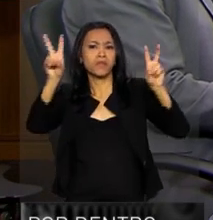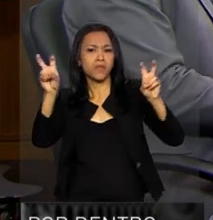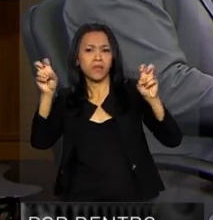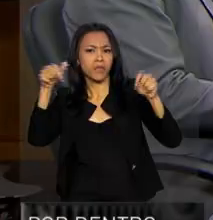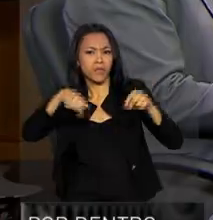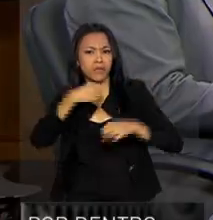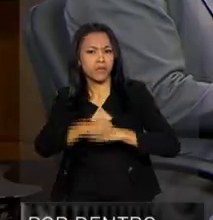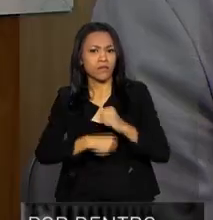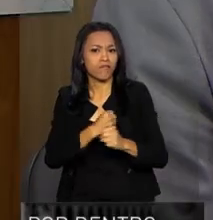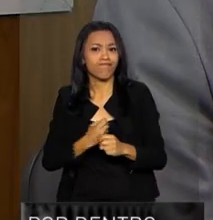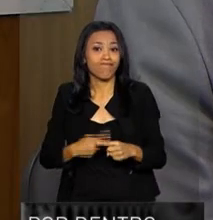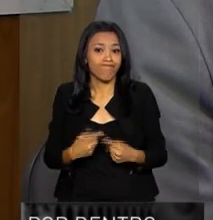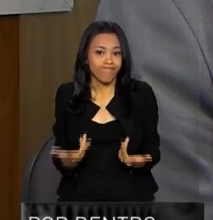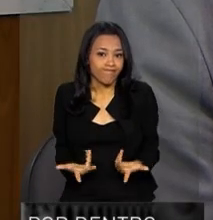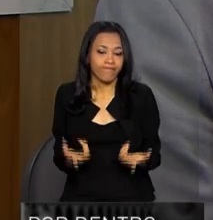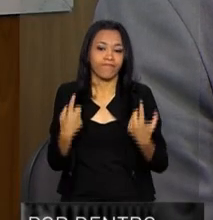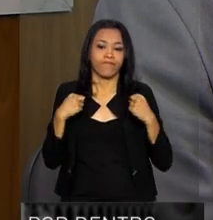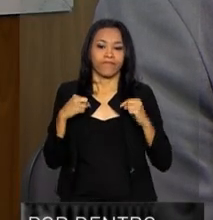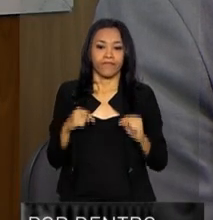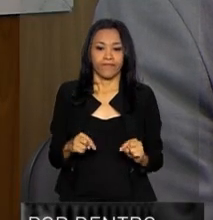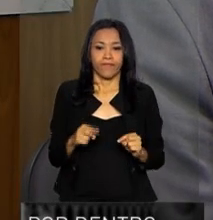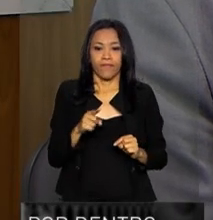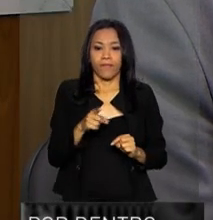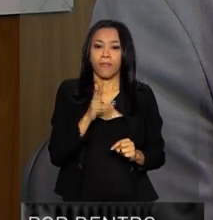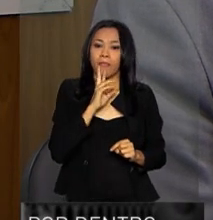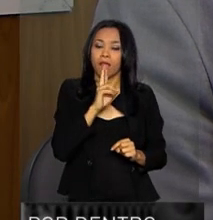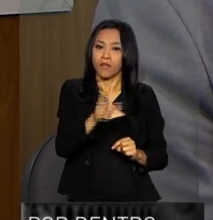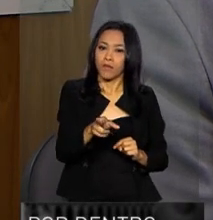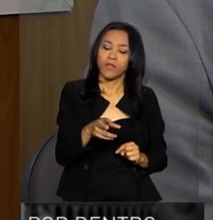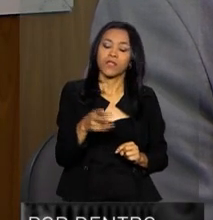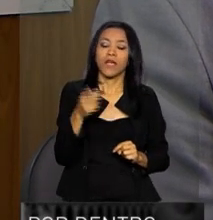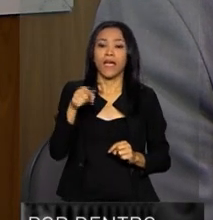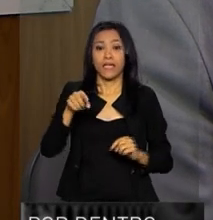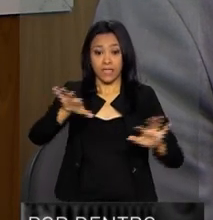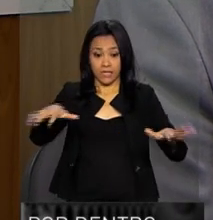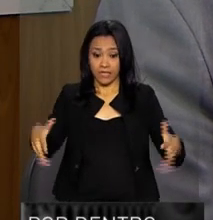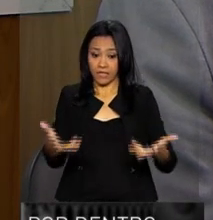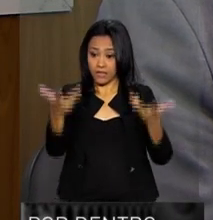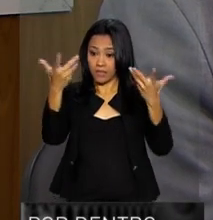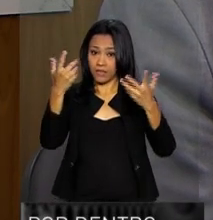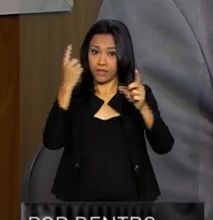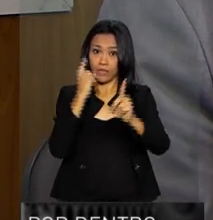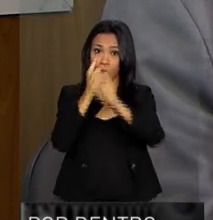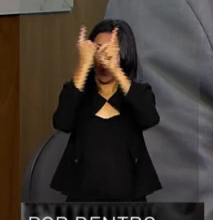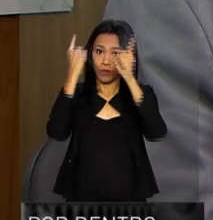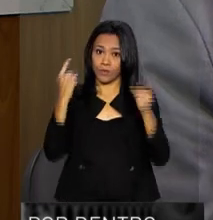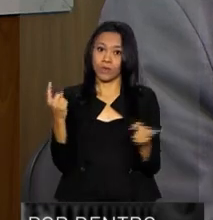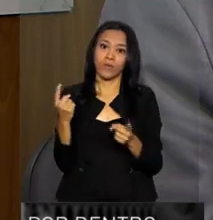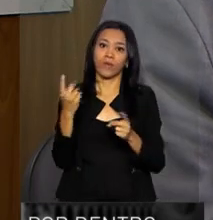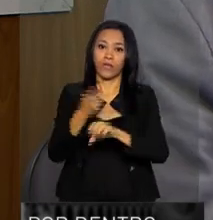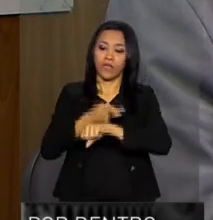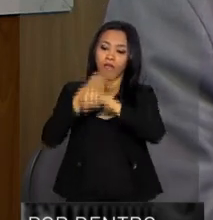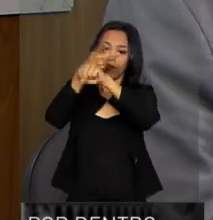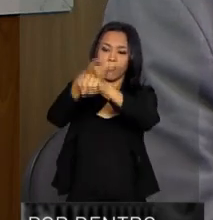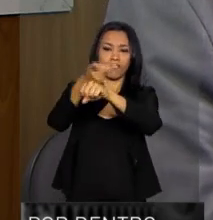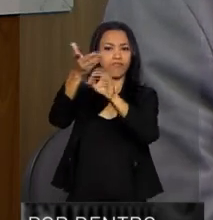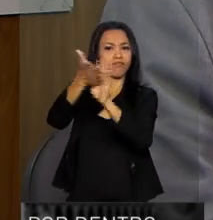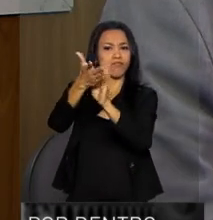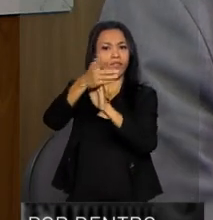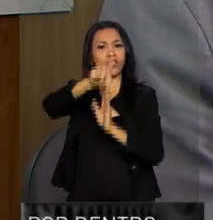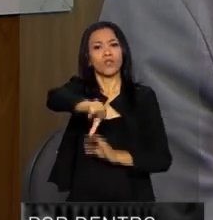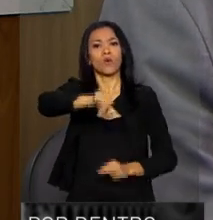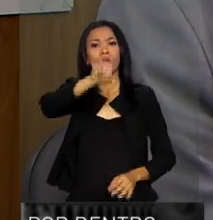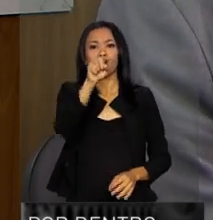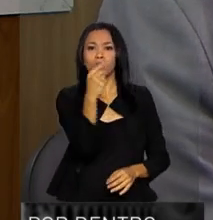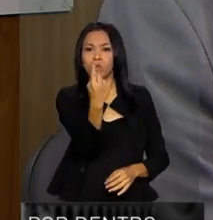então cala é em geral a a cerimônia da ordem do mérito cultural ela tem um homenageado um artista que